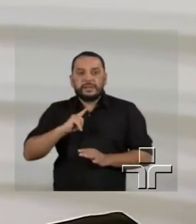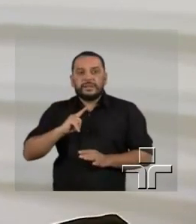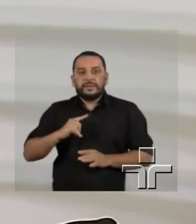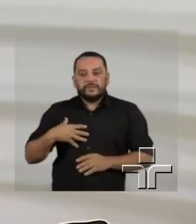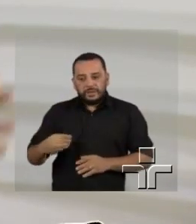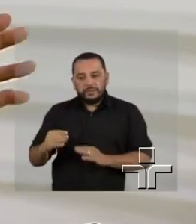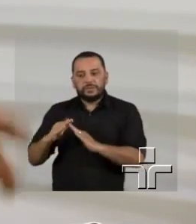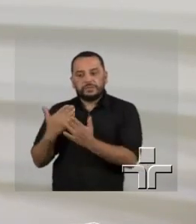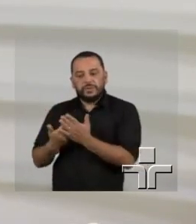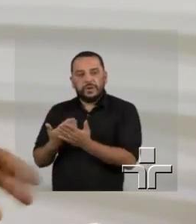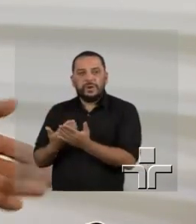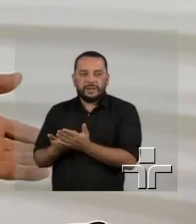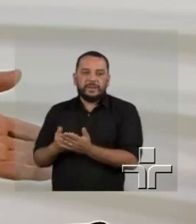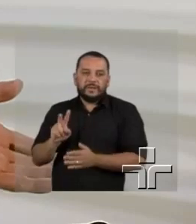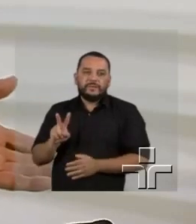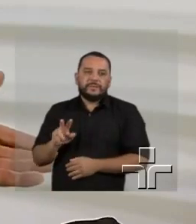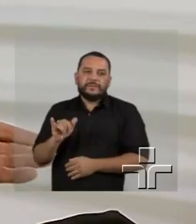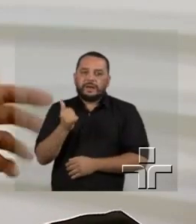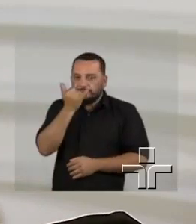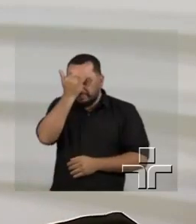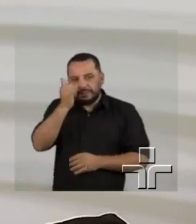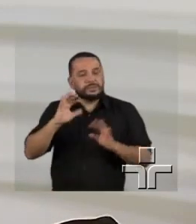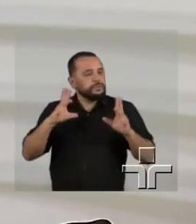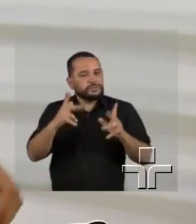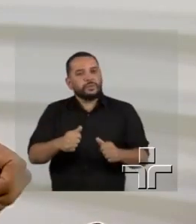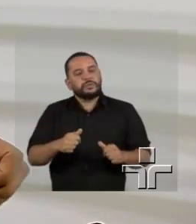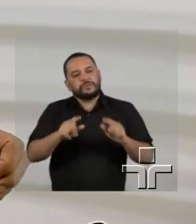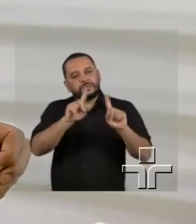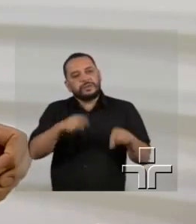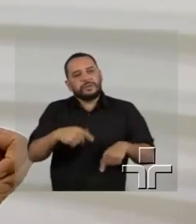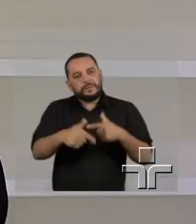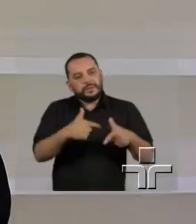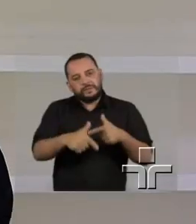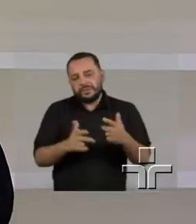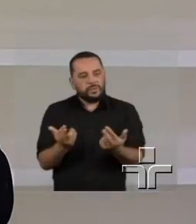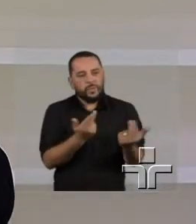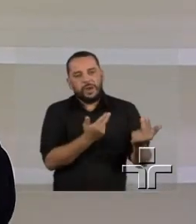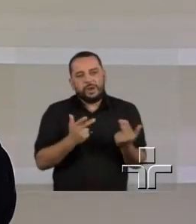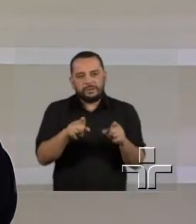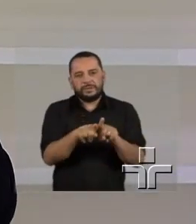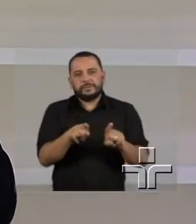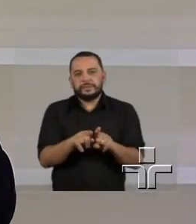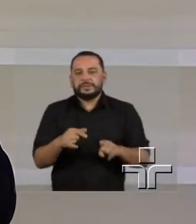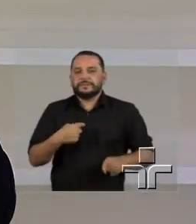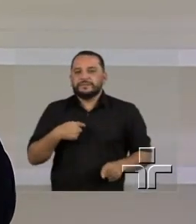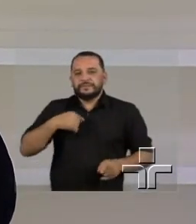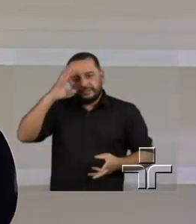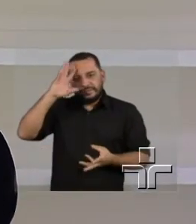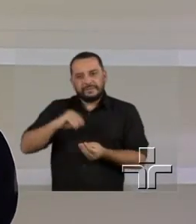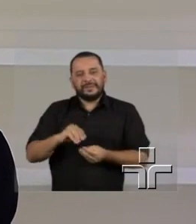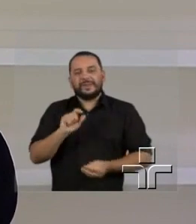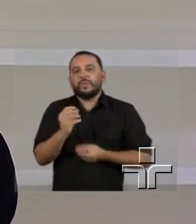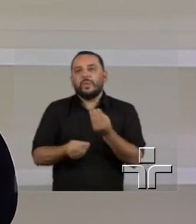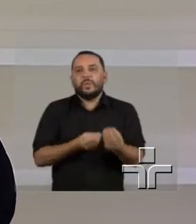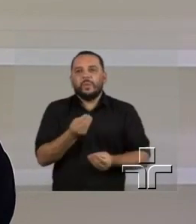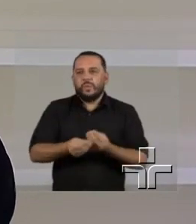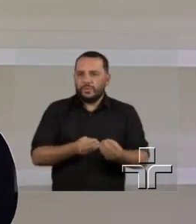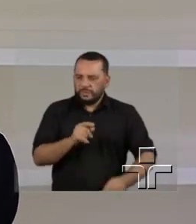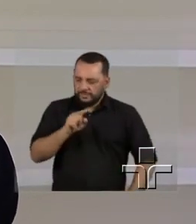tempo. Cada projeto desses consome muito tempo de discussão. E esse até que está indo mais ou menos rápido.